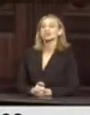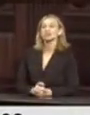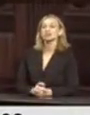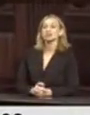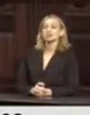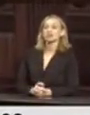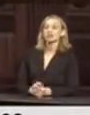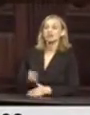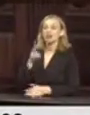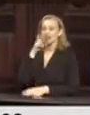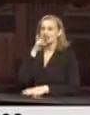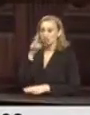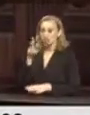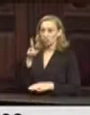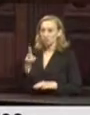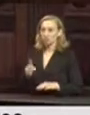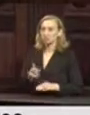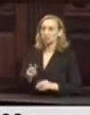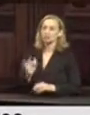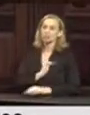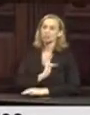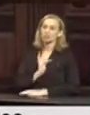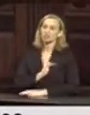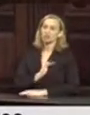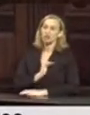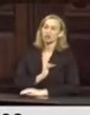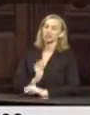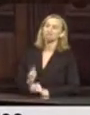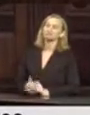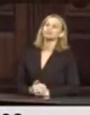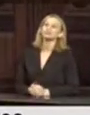essas forças policiais seriam